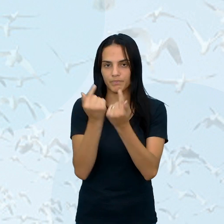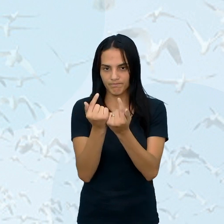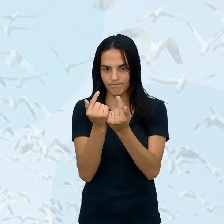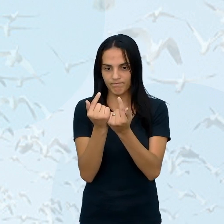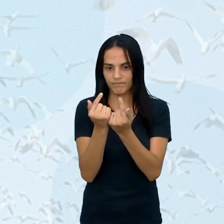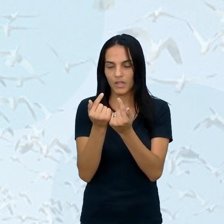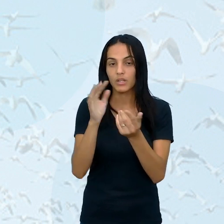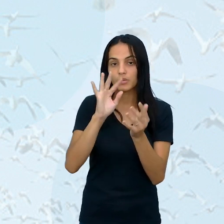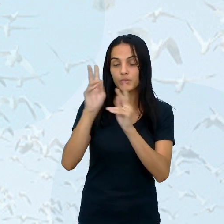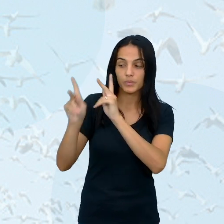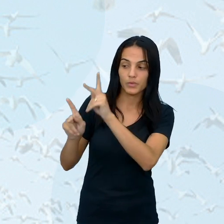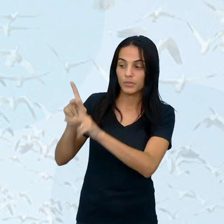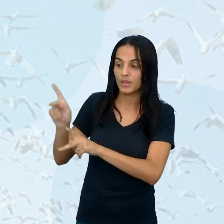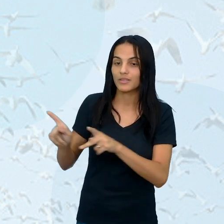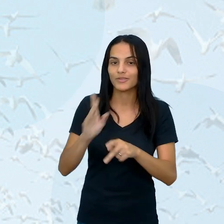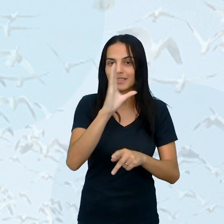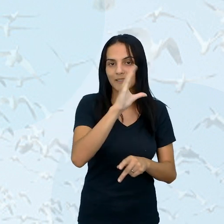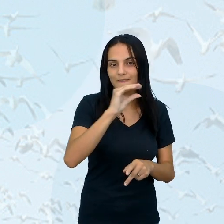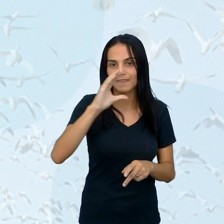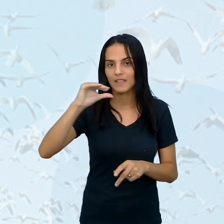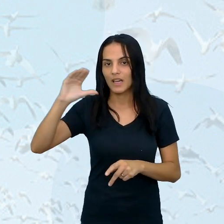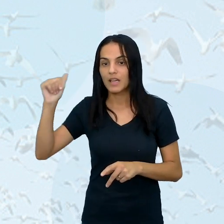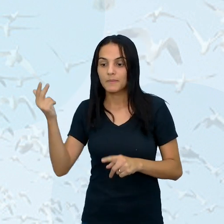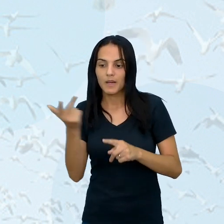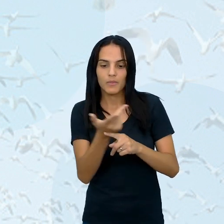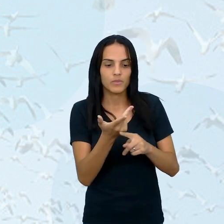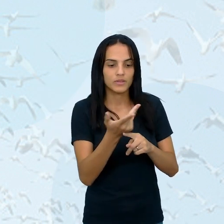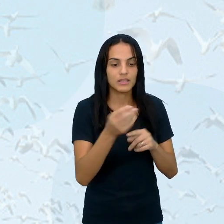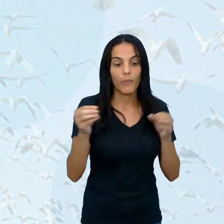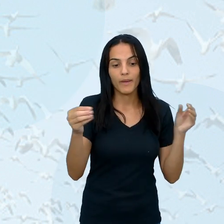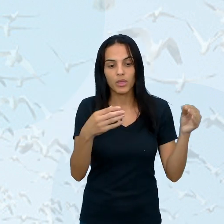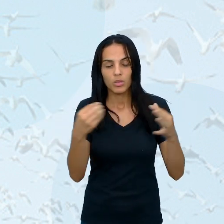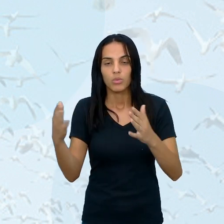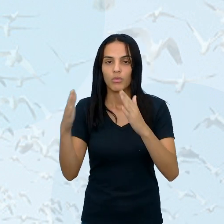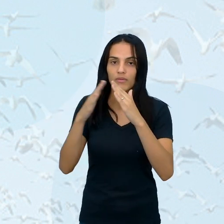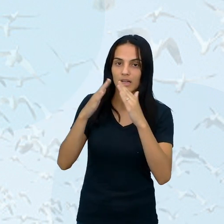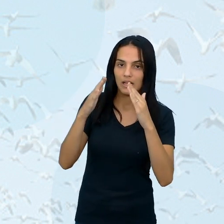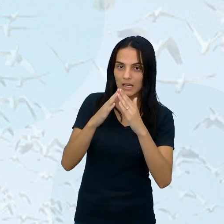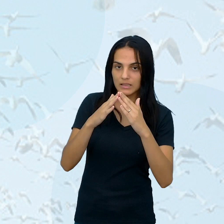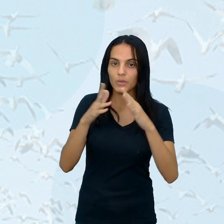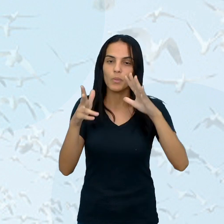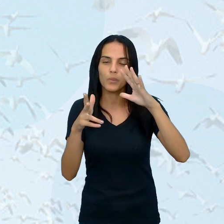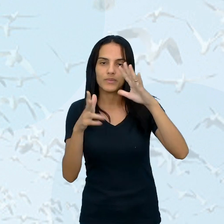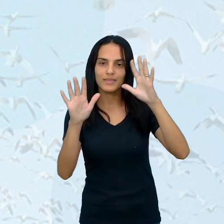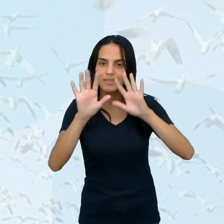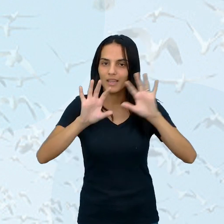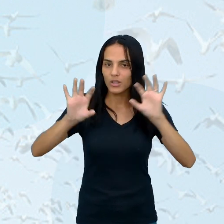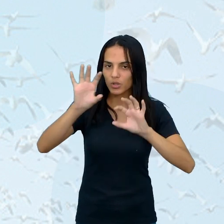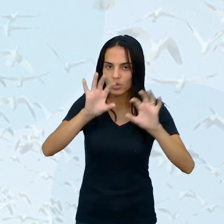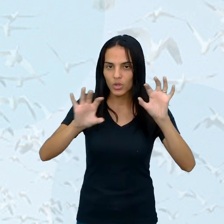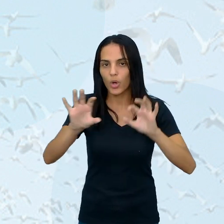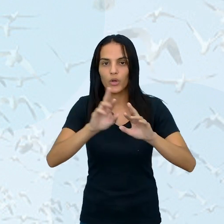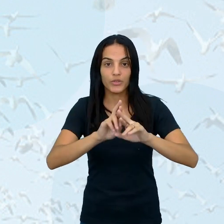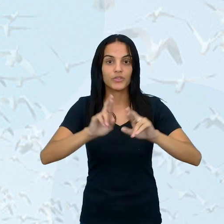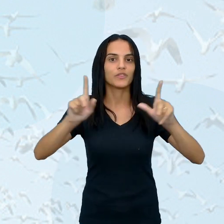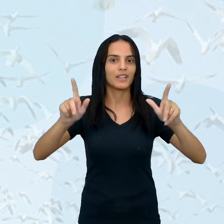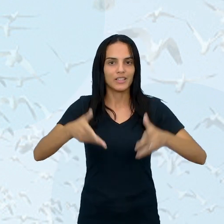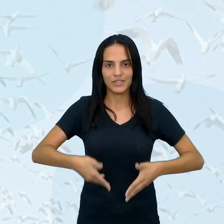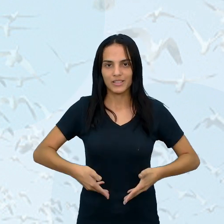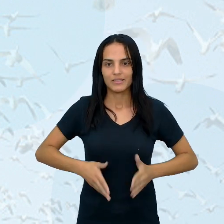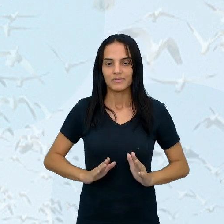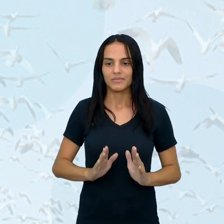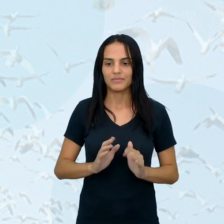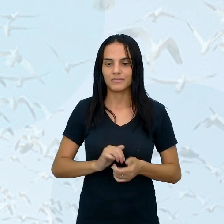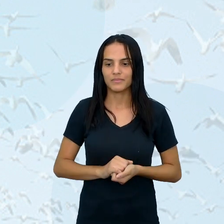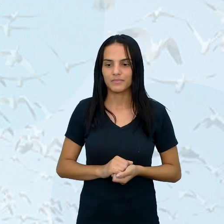de populações que viajam para buscar uma nova casa em um território diferente daquele em que nasceram,